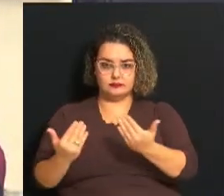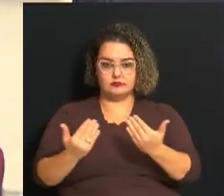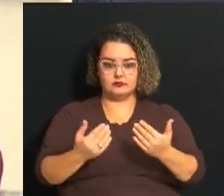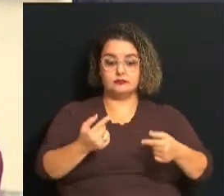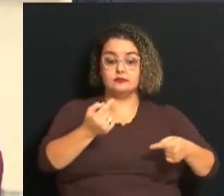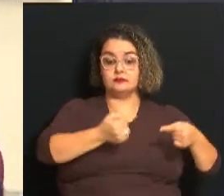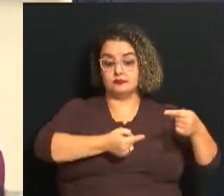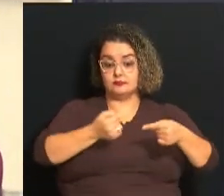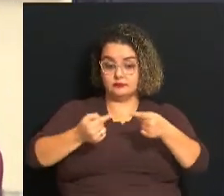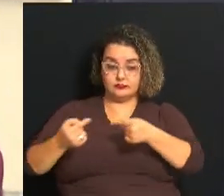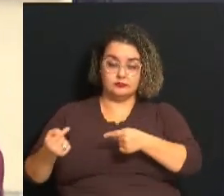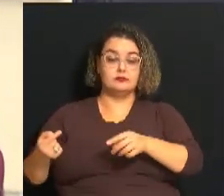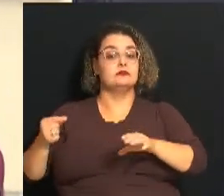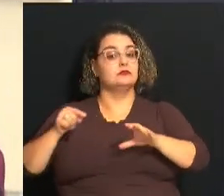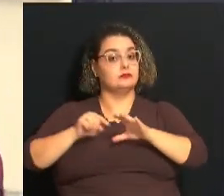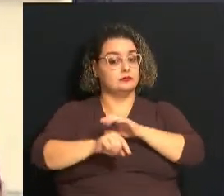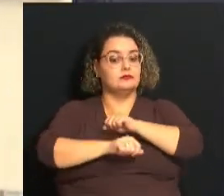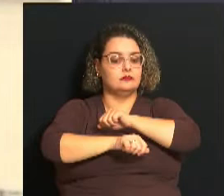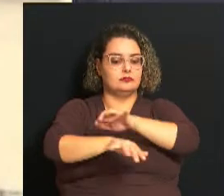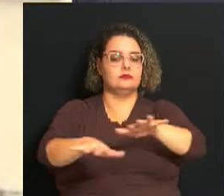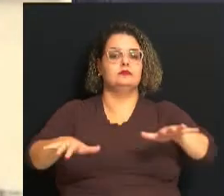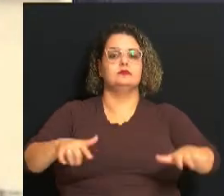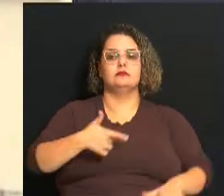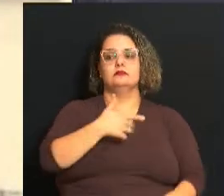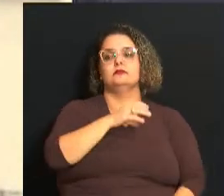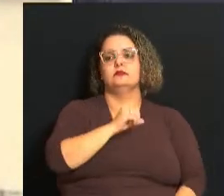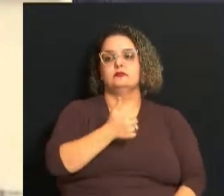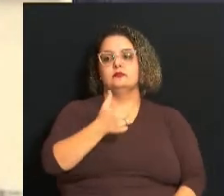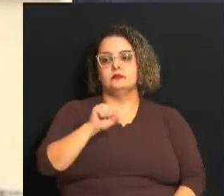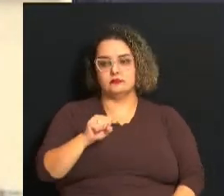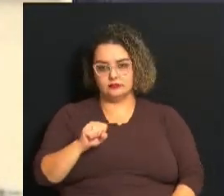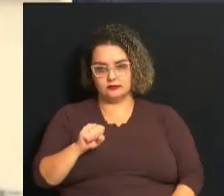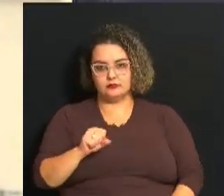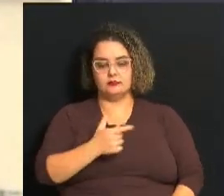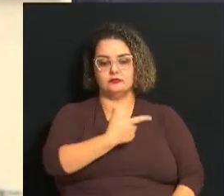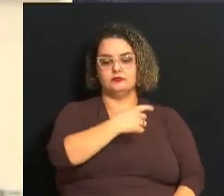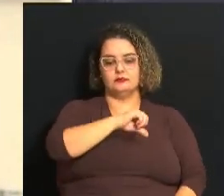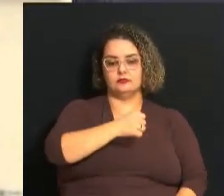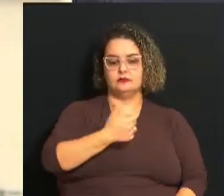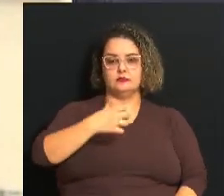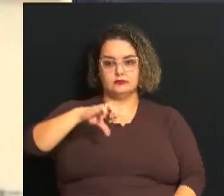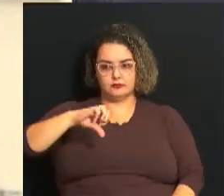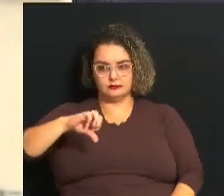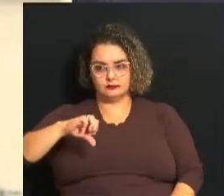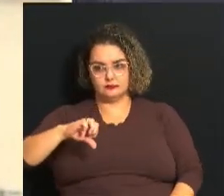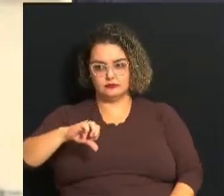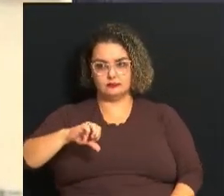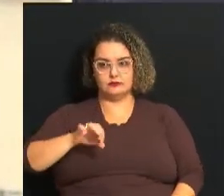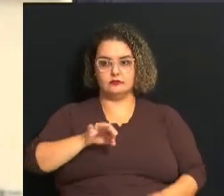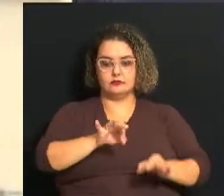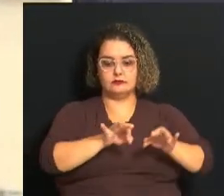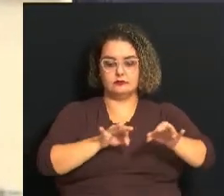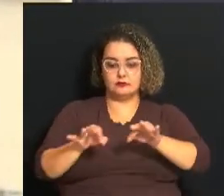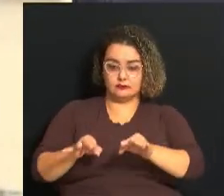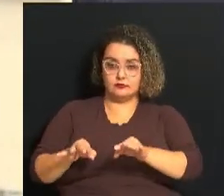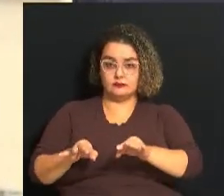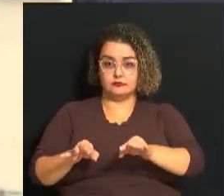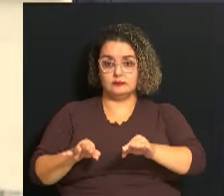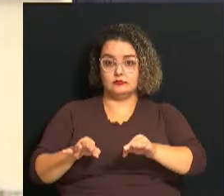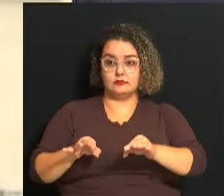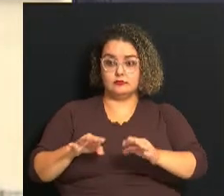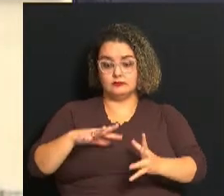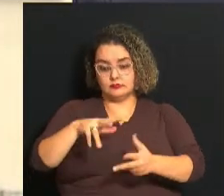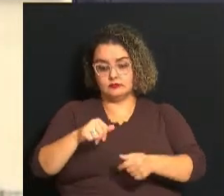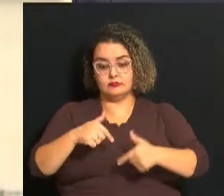muito grande em 2018/2019 no âmbito da organização internacional do trabalho sobre